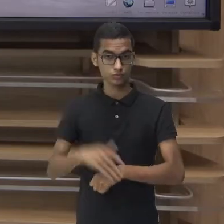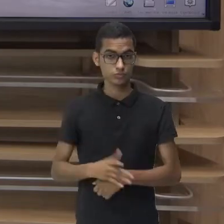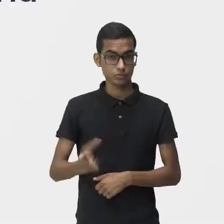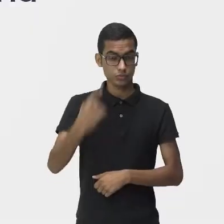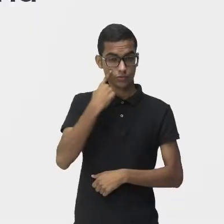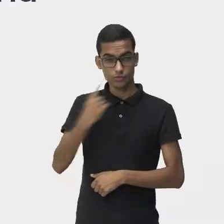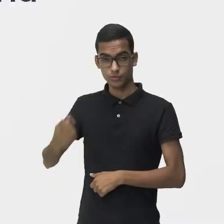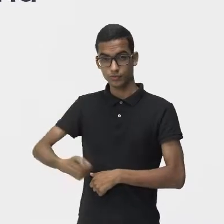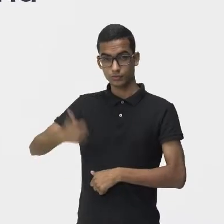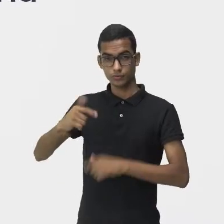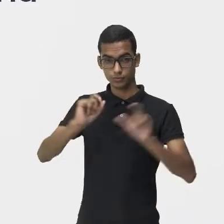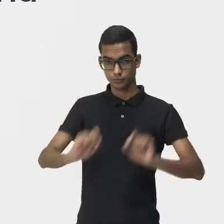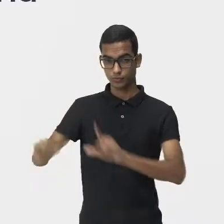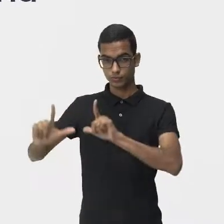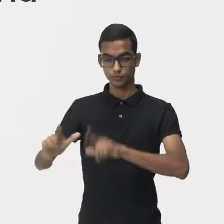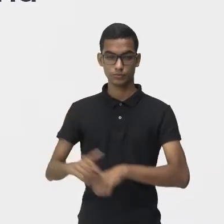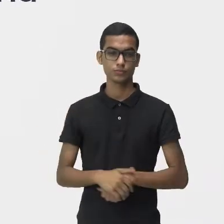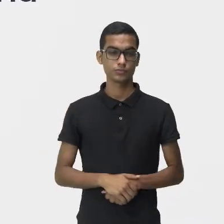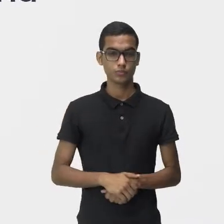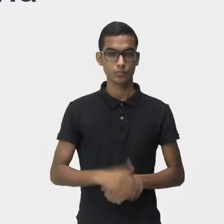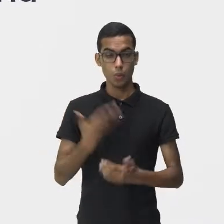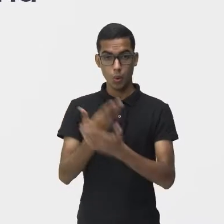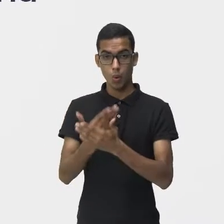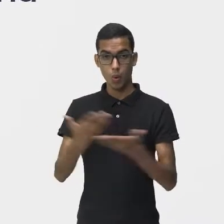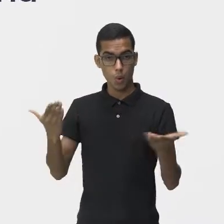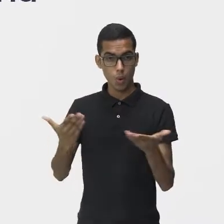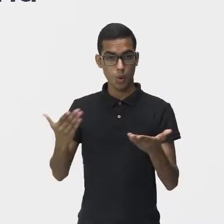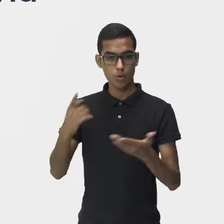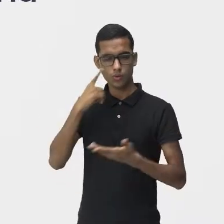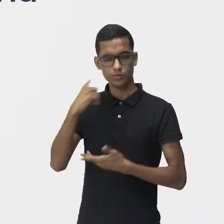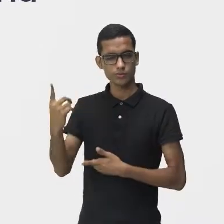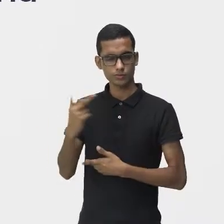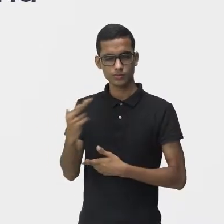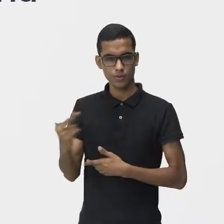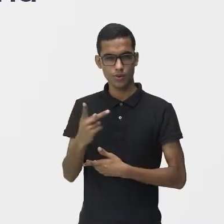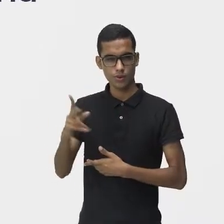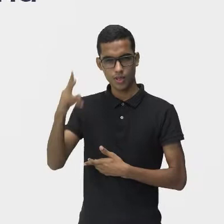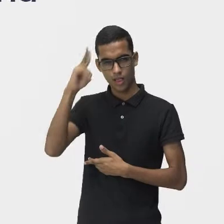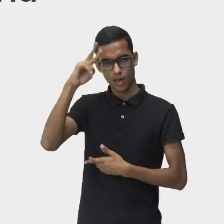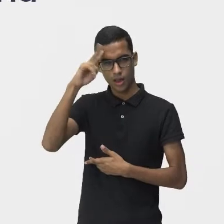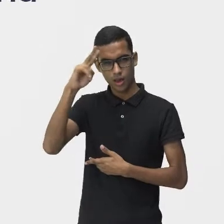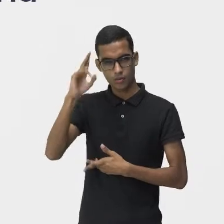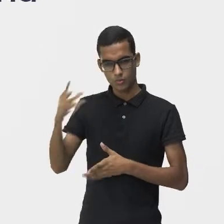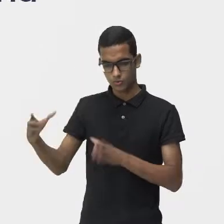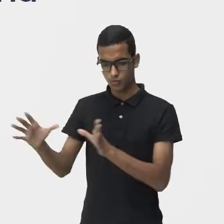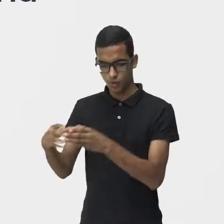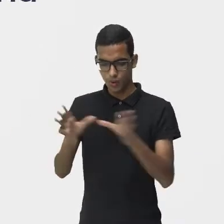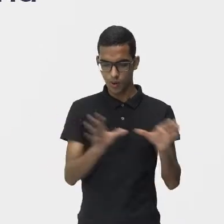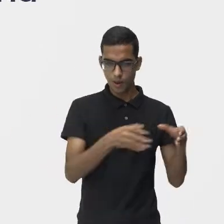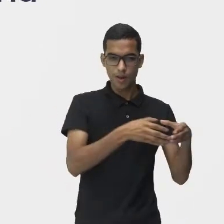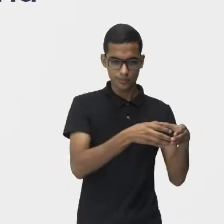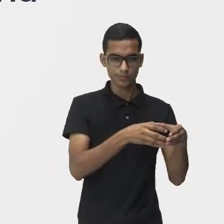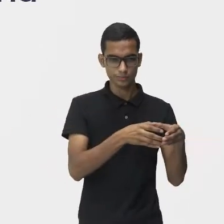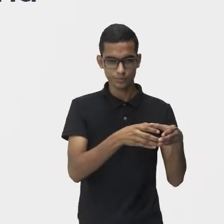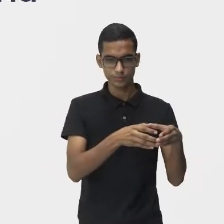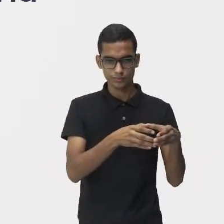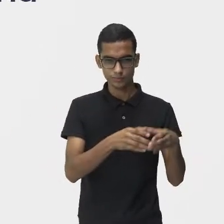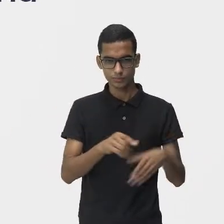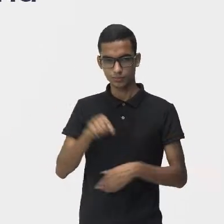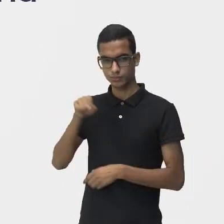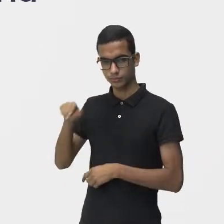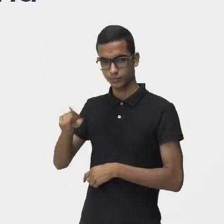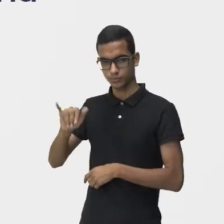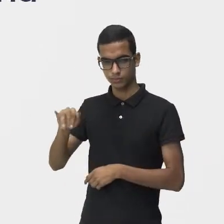primeira cartela. Então, nessa aula nós vamos falar sobre esses dois importantes personagens, os girondinos e